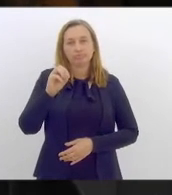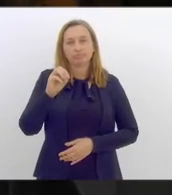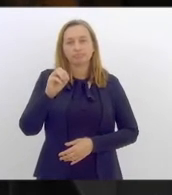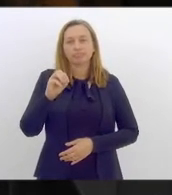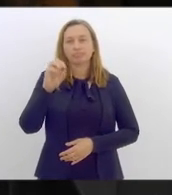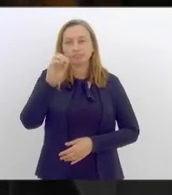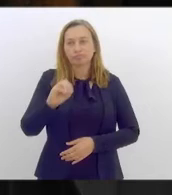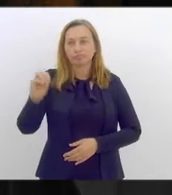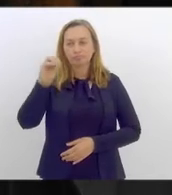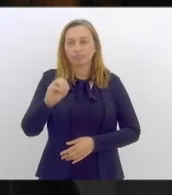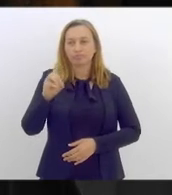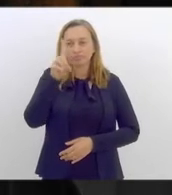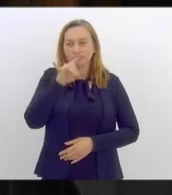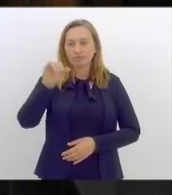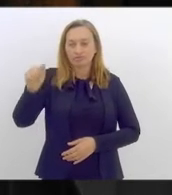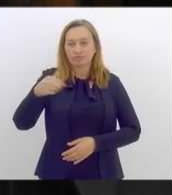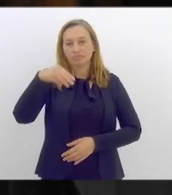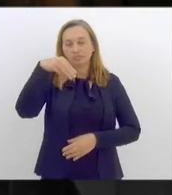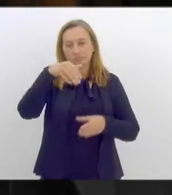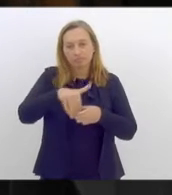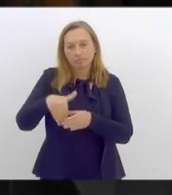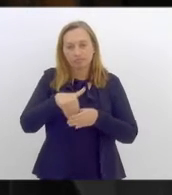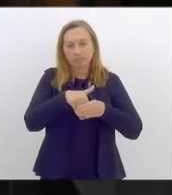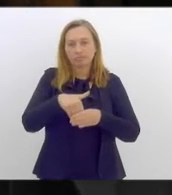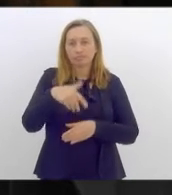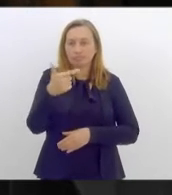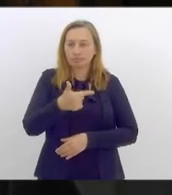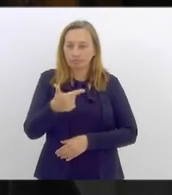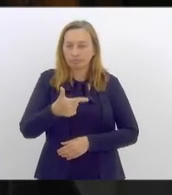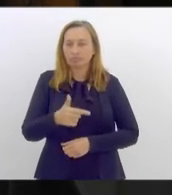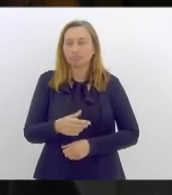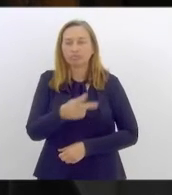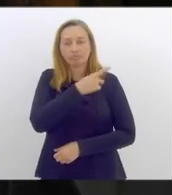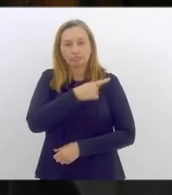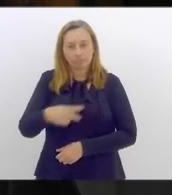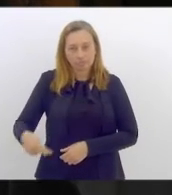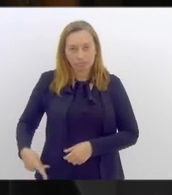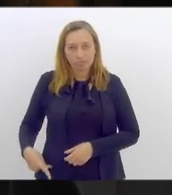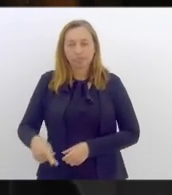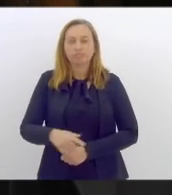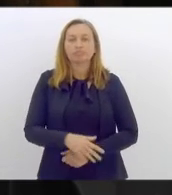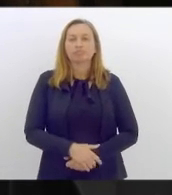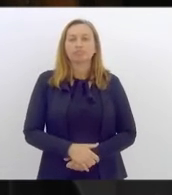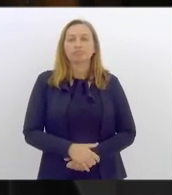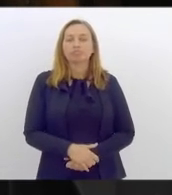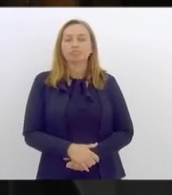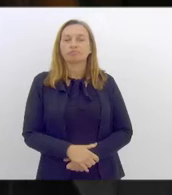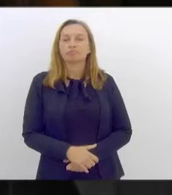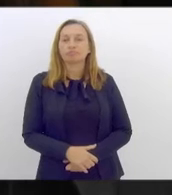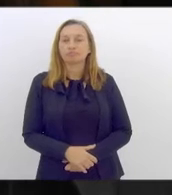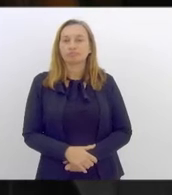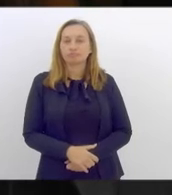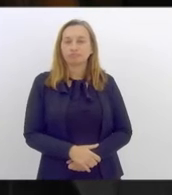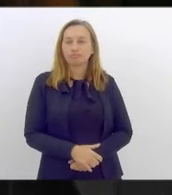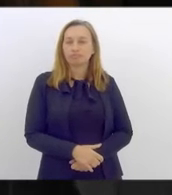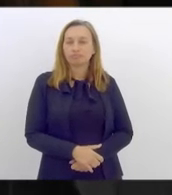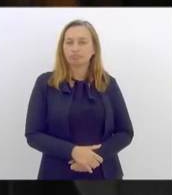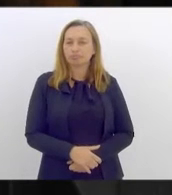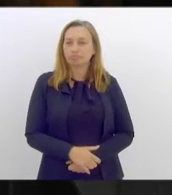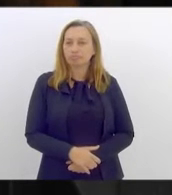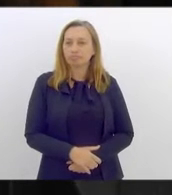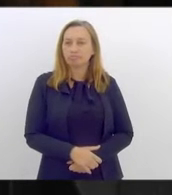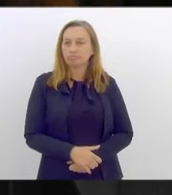Dia do segundo turno das eleições presidenciais a gente Verifica